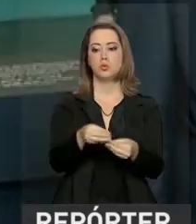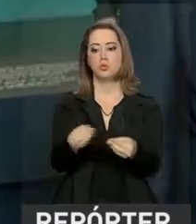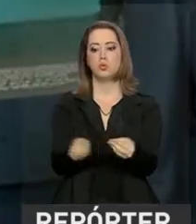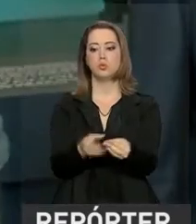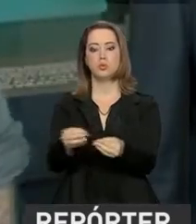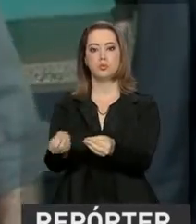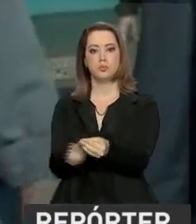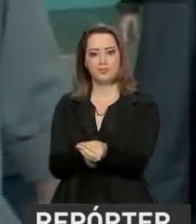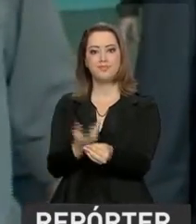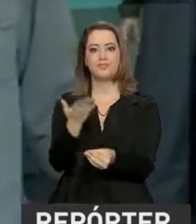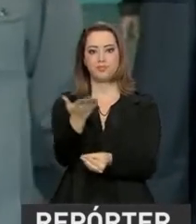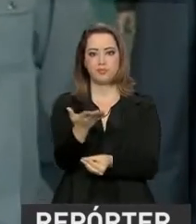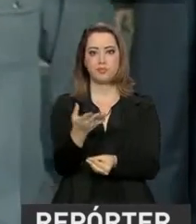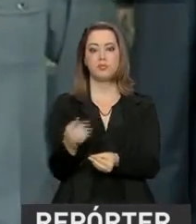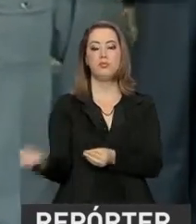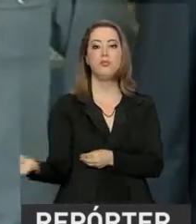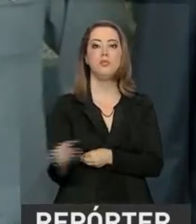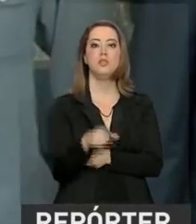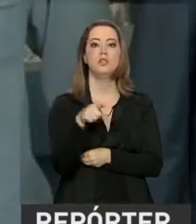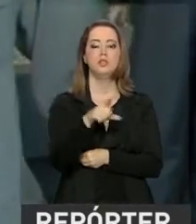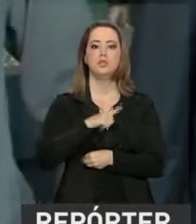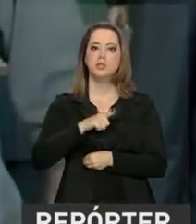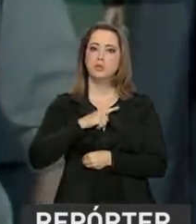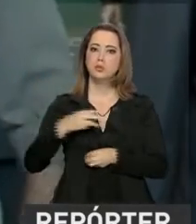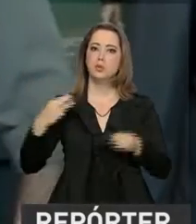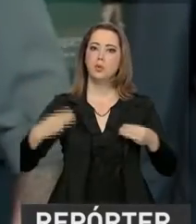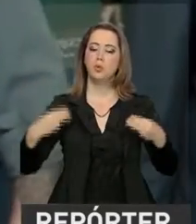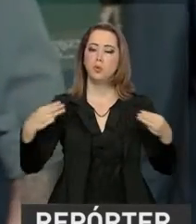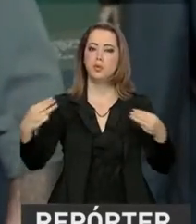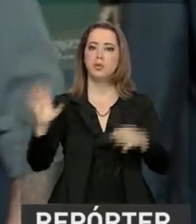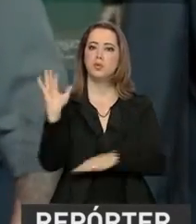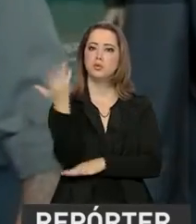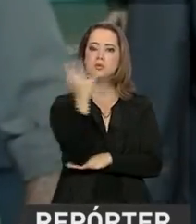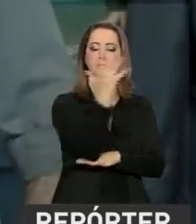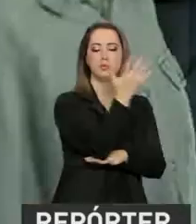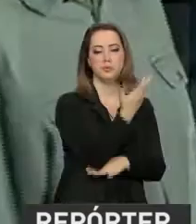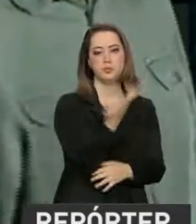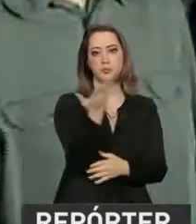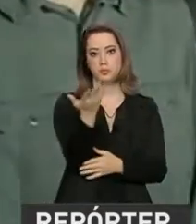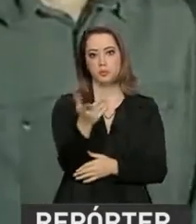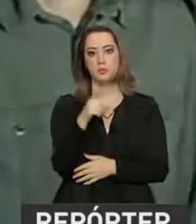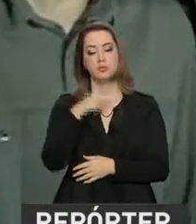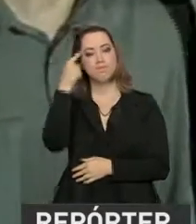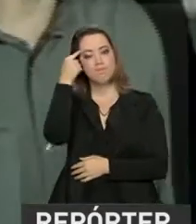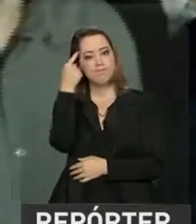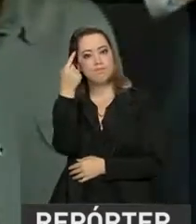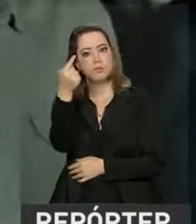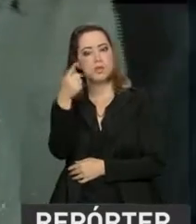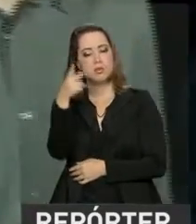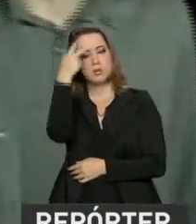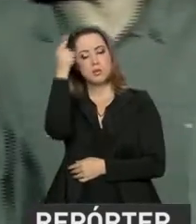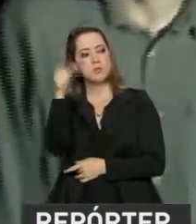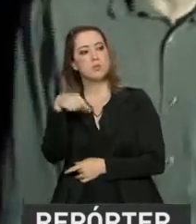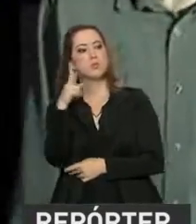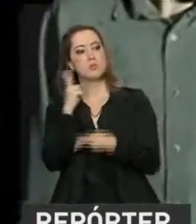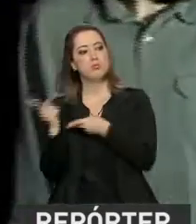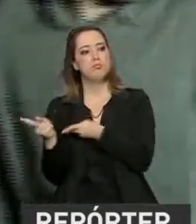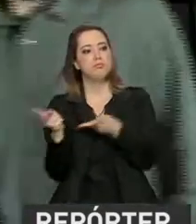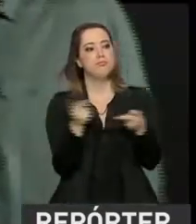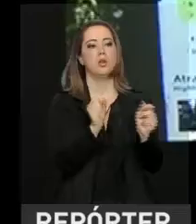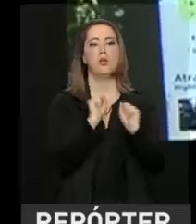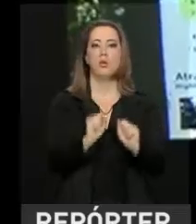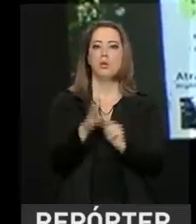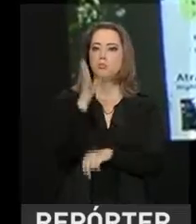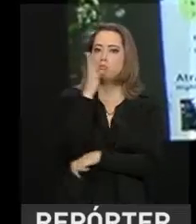Corcovado. A inauguração contou com o ministro do Meio Ambiente, José Sarney Filho. A ideia é que o visitante possa apreciar as